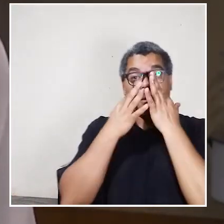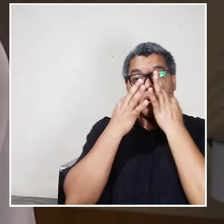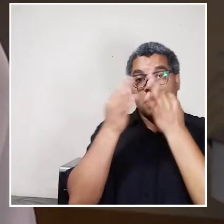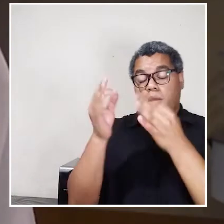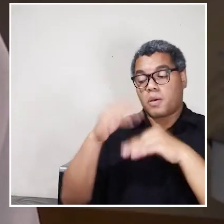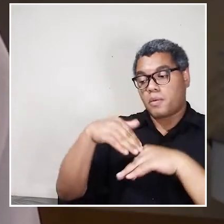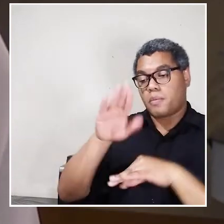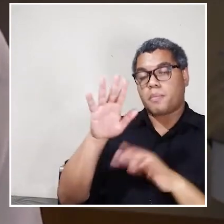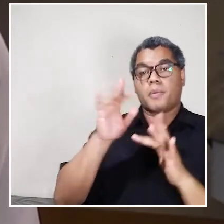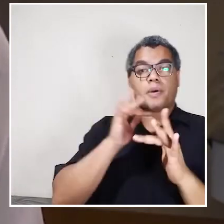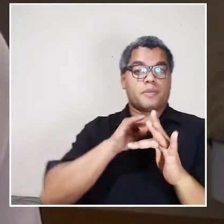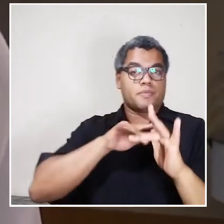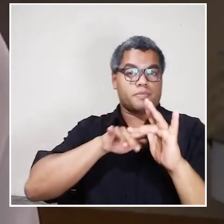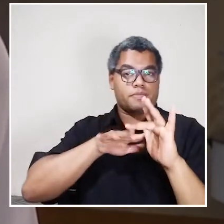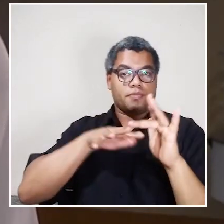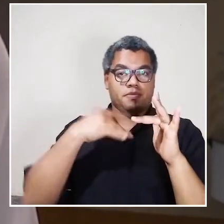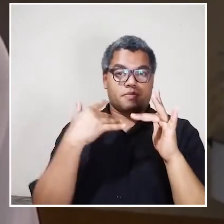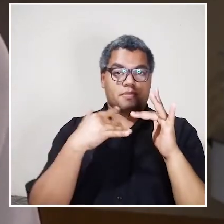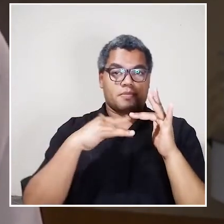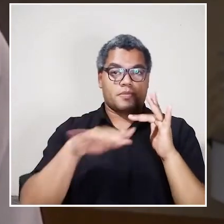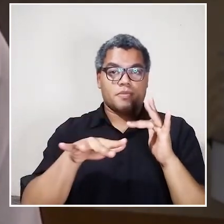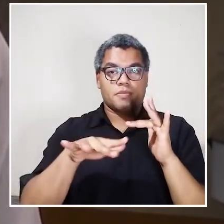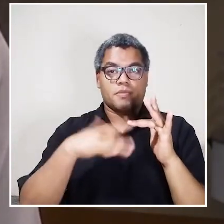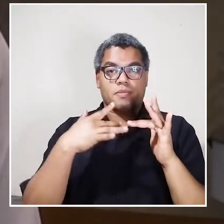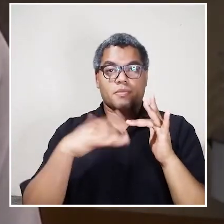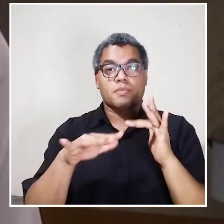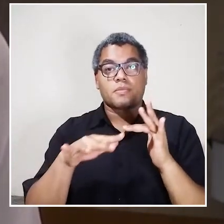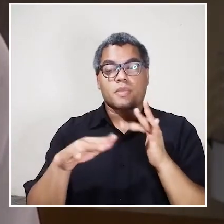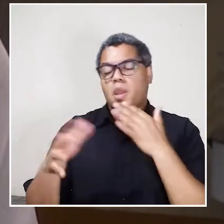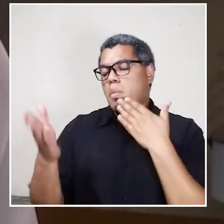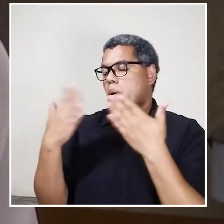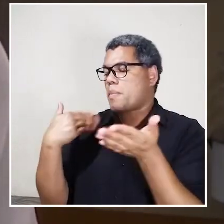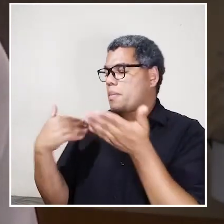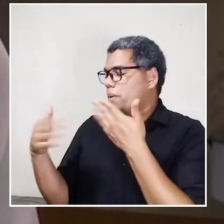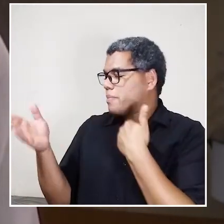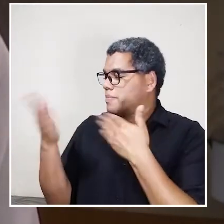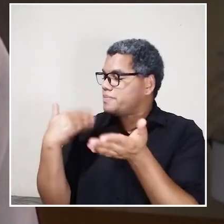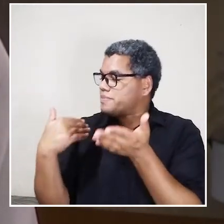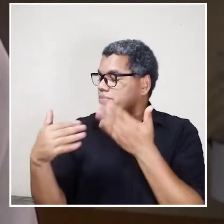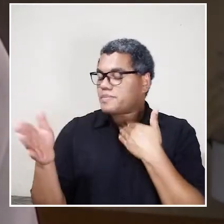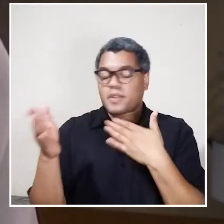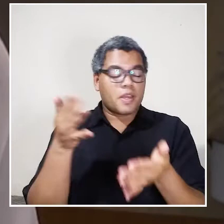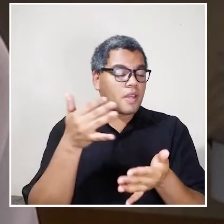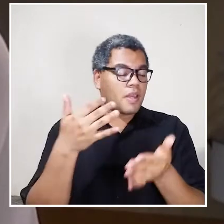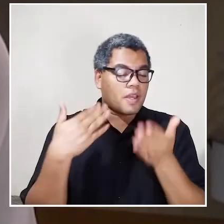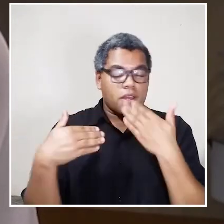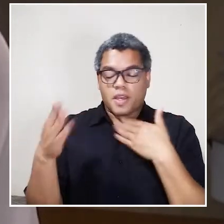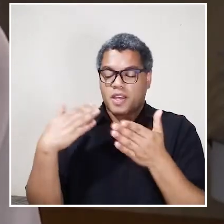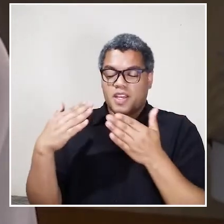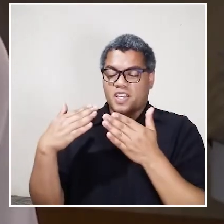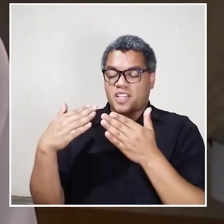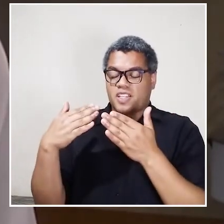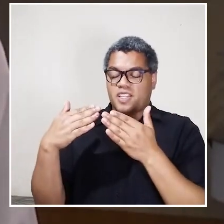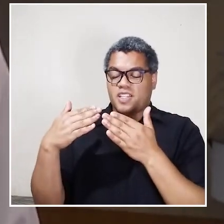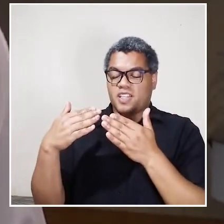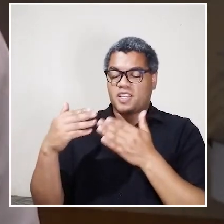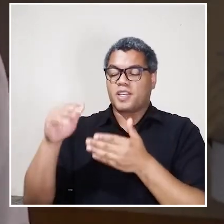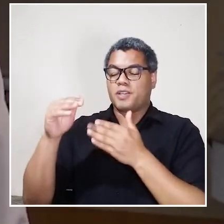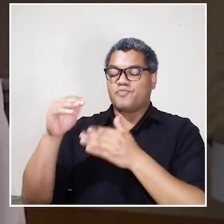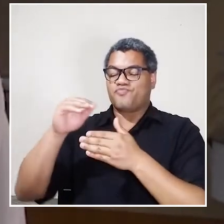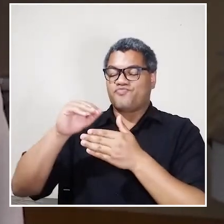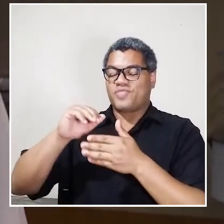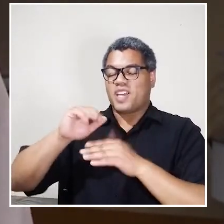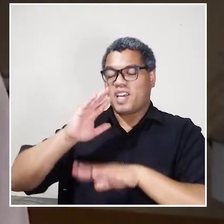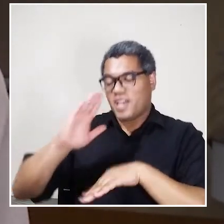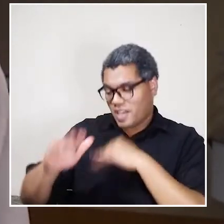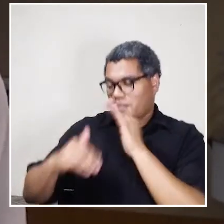às redes sociais, às conversas que, infelizmente, não edificam, a postar